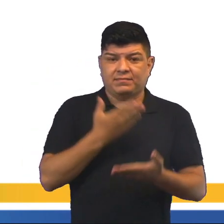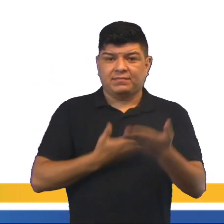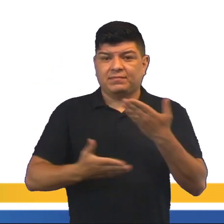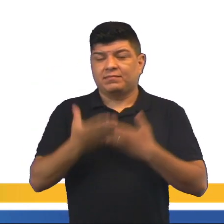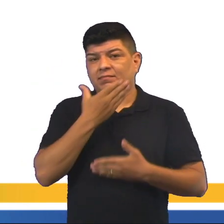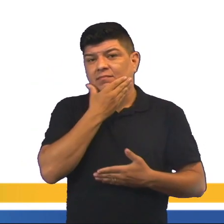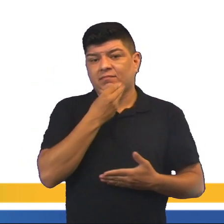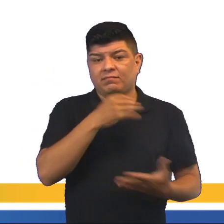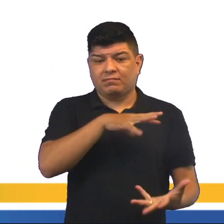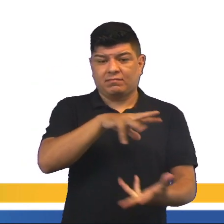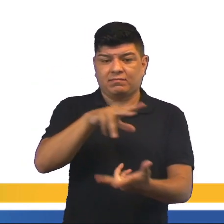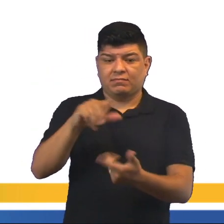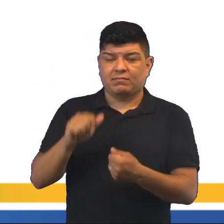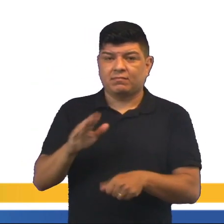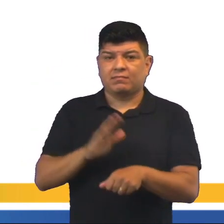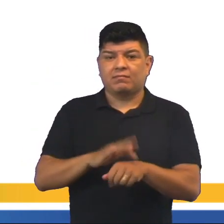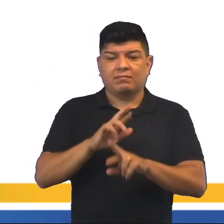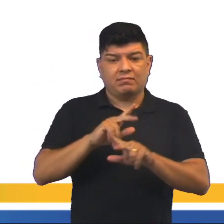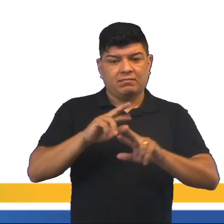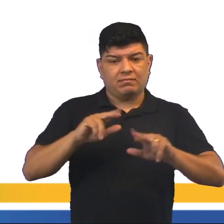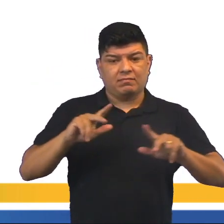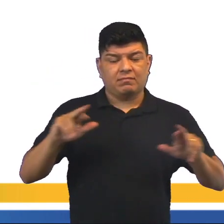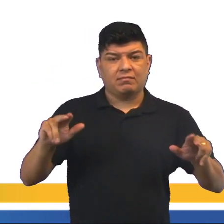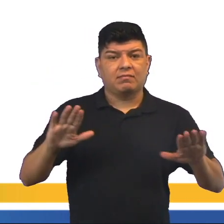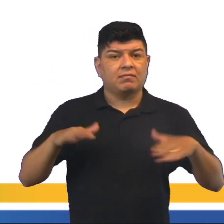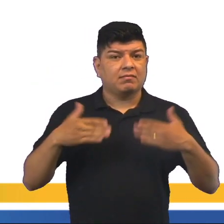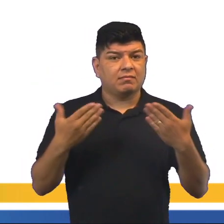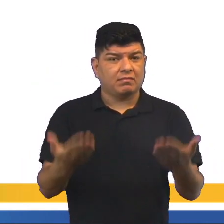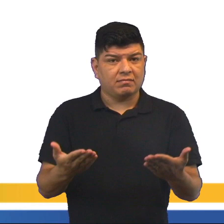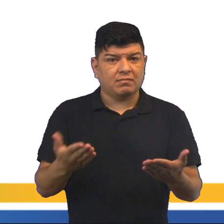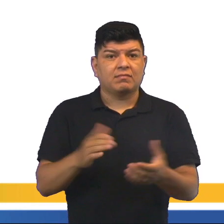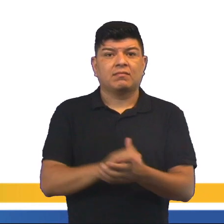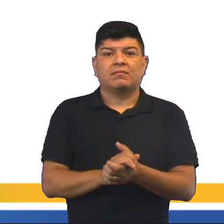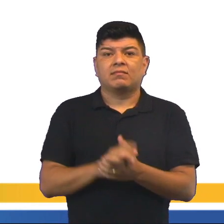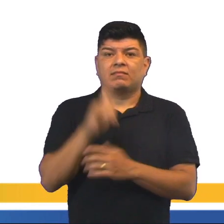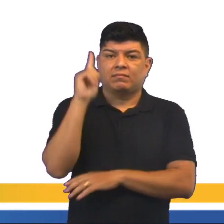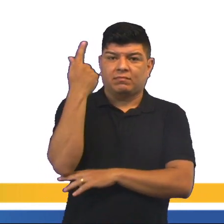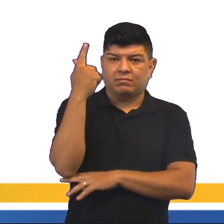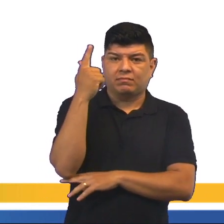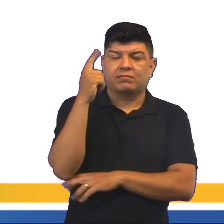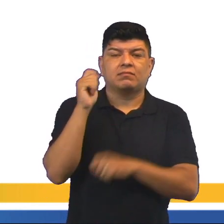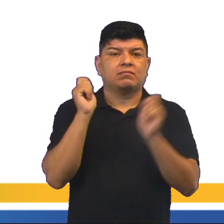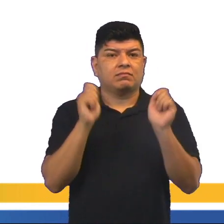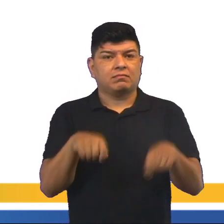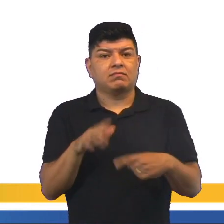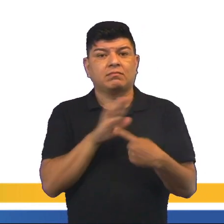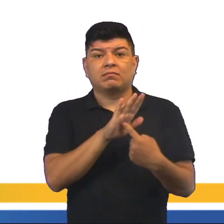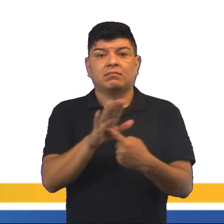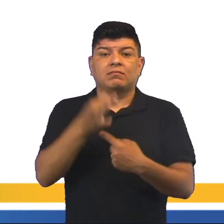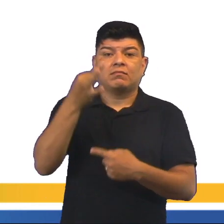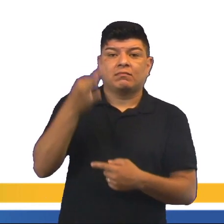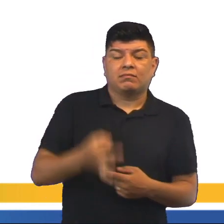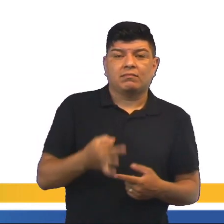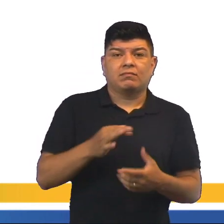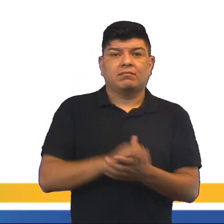homem na Terra podem ser as mais diversas, dentre as quais, da exploração demográfica, pode-se apontar